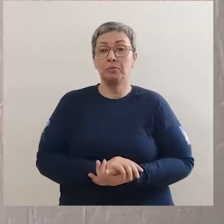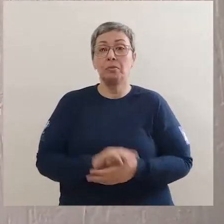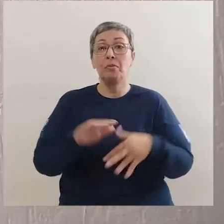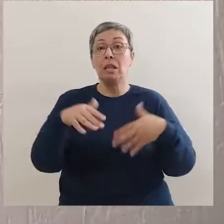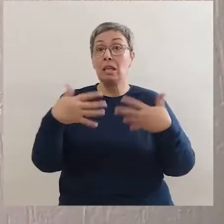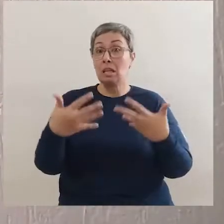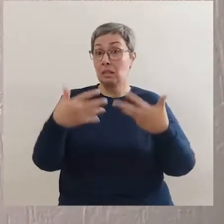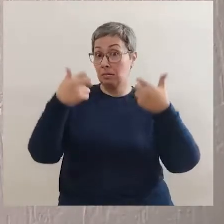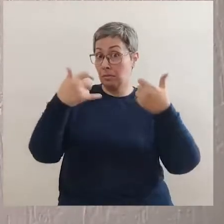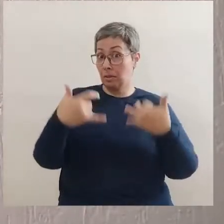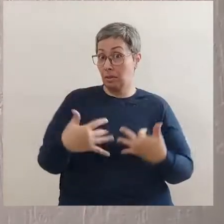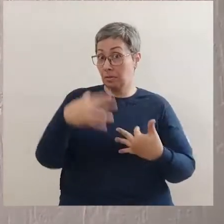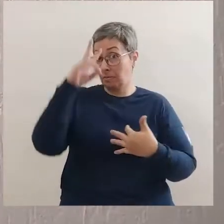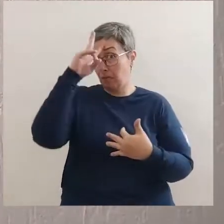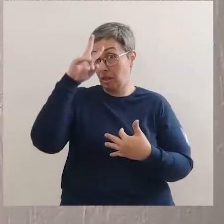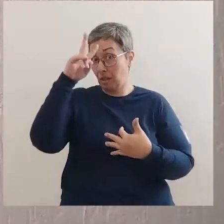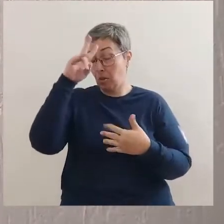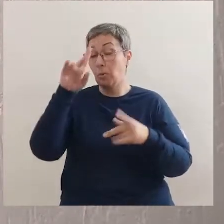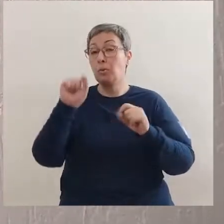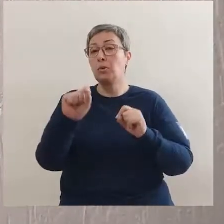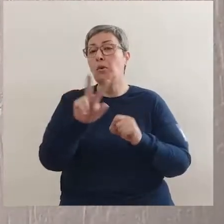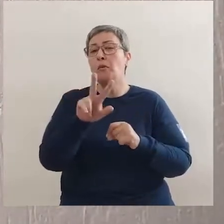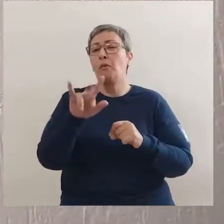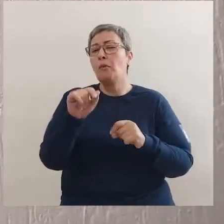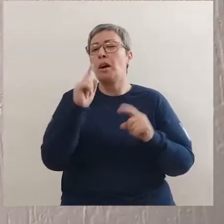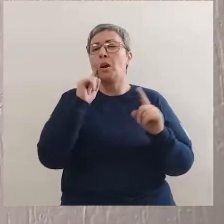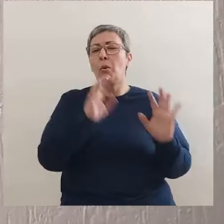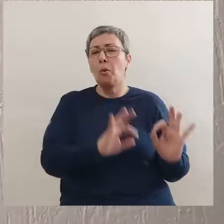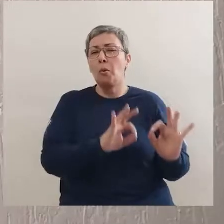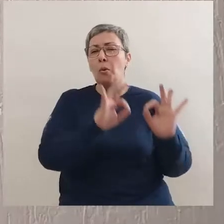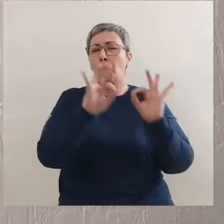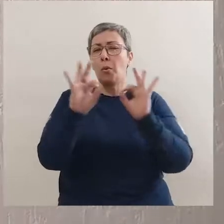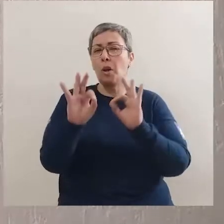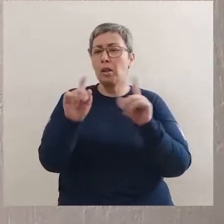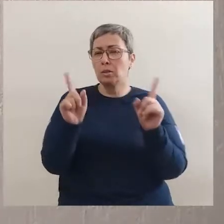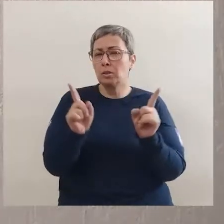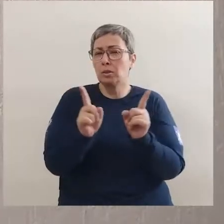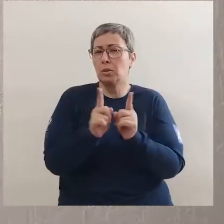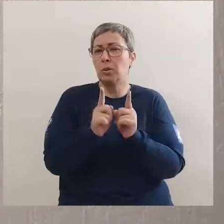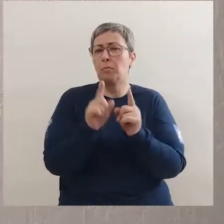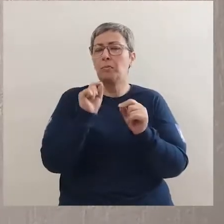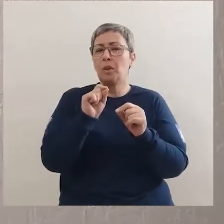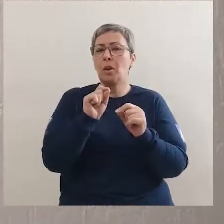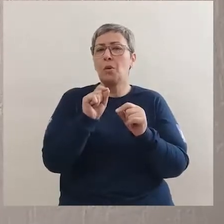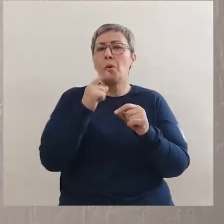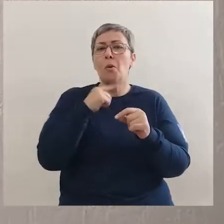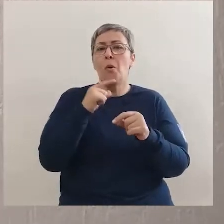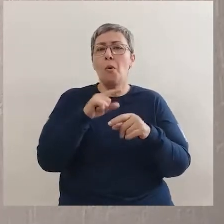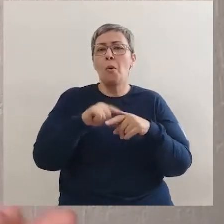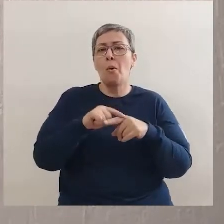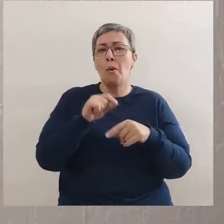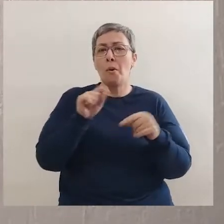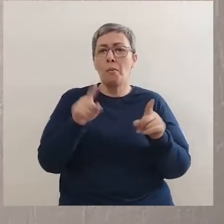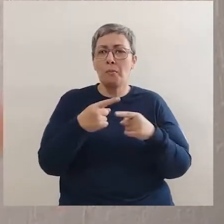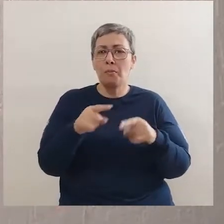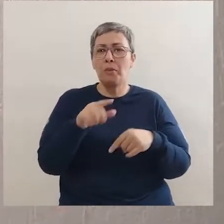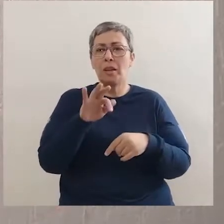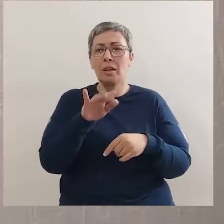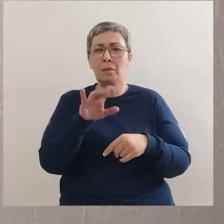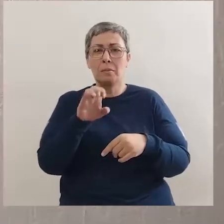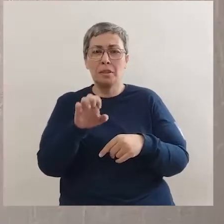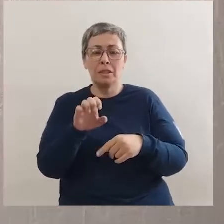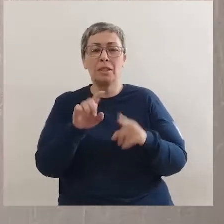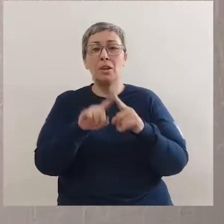em lembranças, vamos acompanhar um trecho de um repente. Eu vou colocar aí pra vocês, tá? Aliás, antes